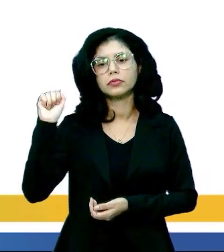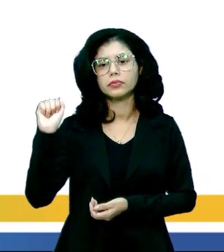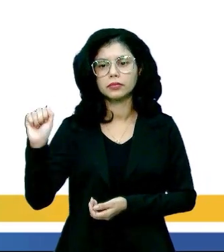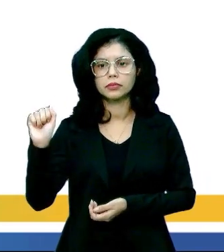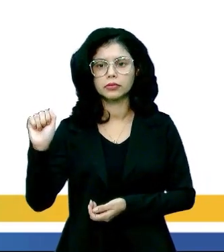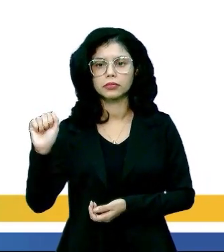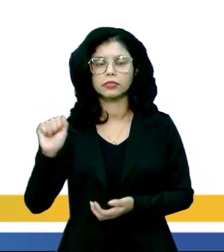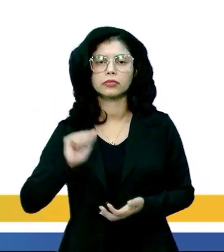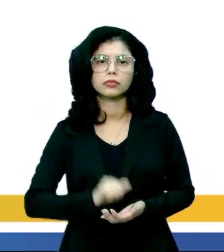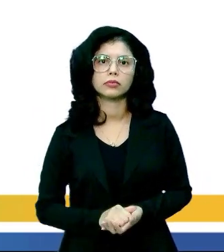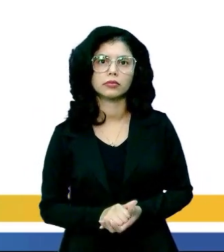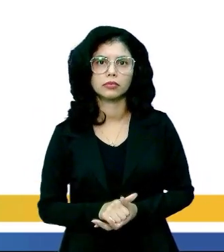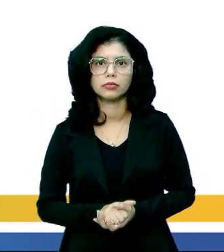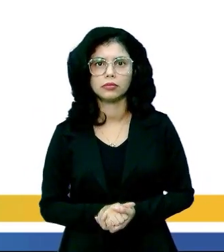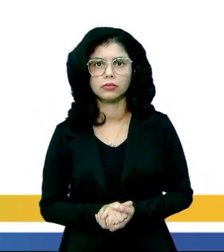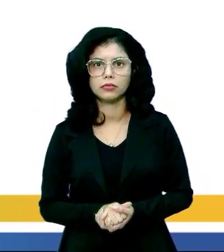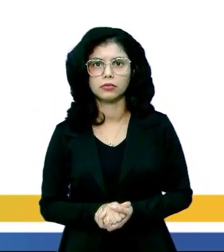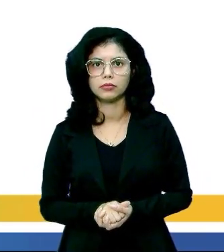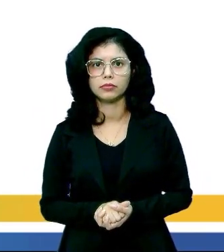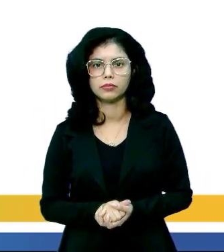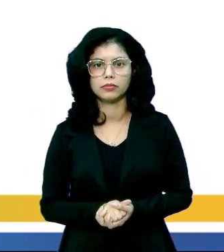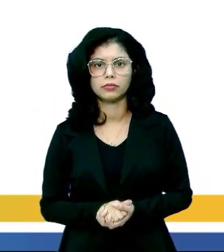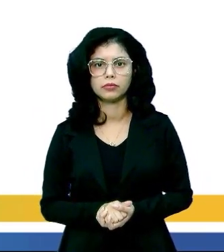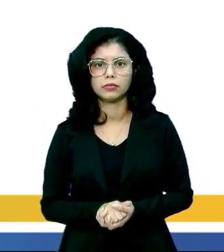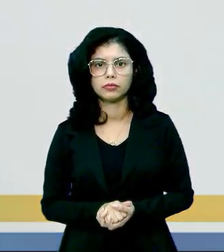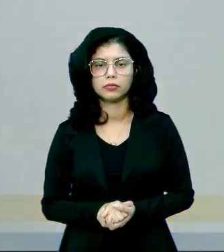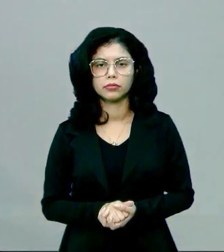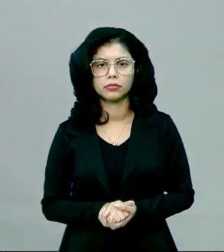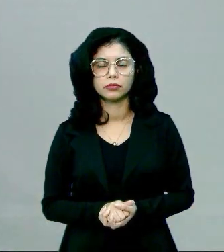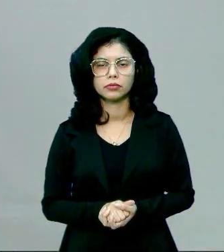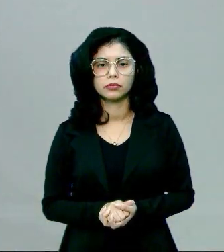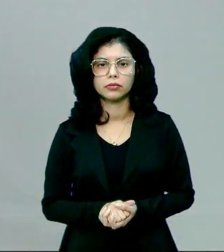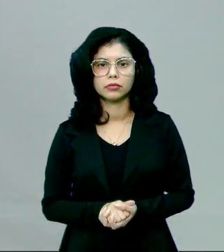nossa alternativa correta é a letra A.